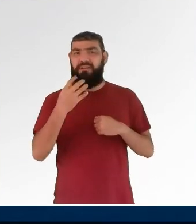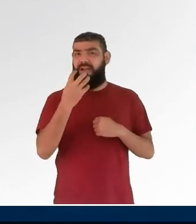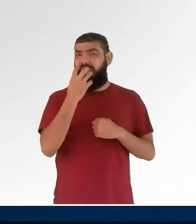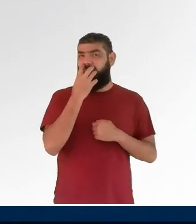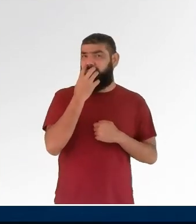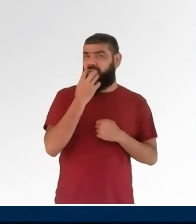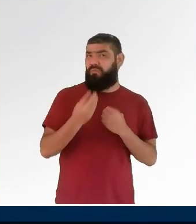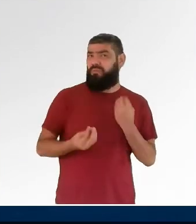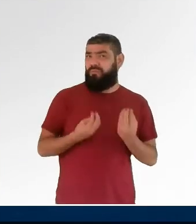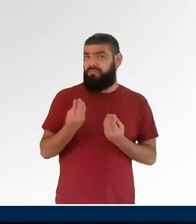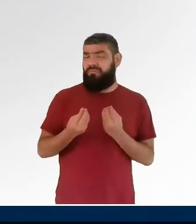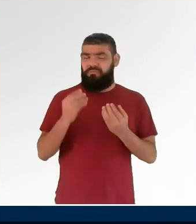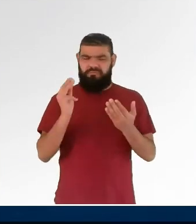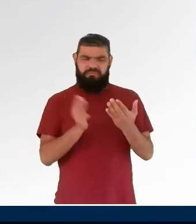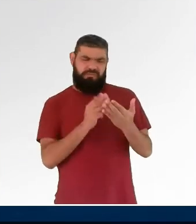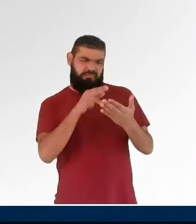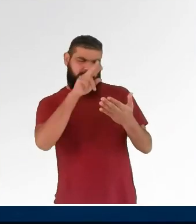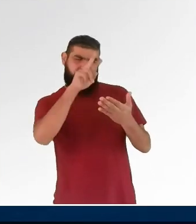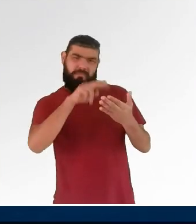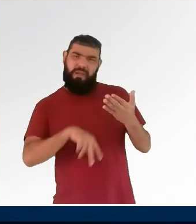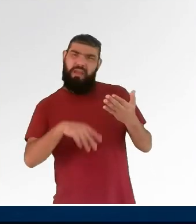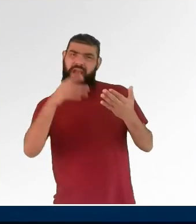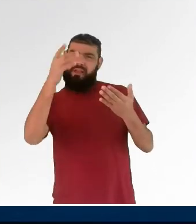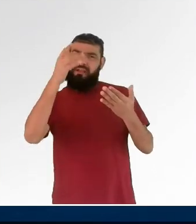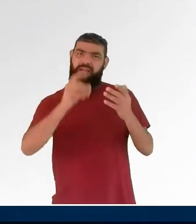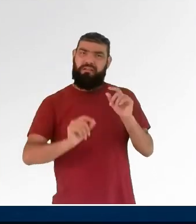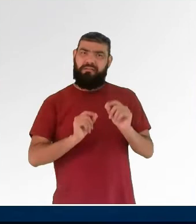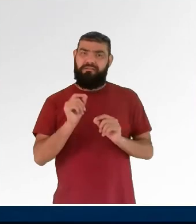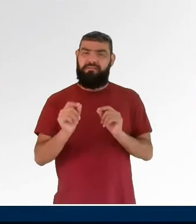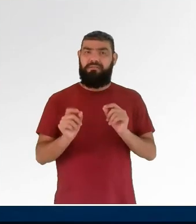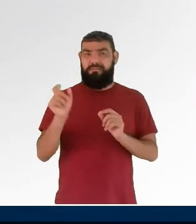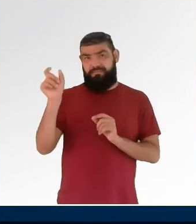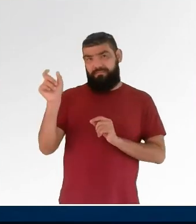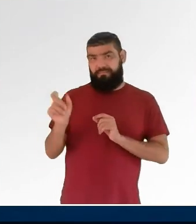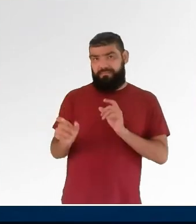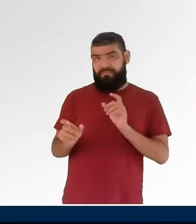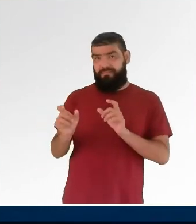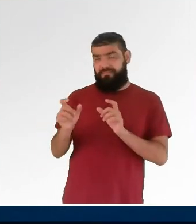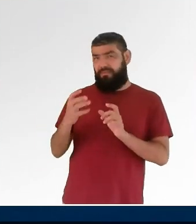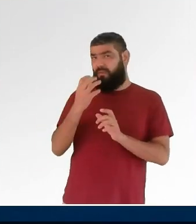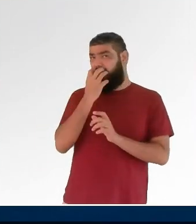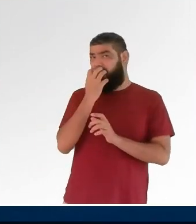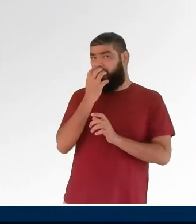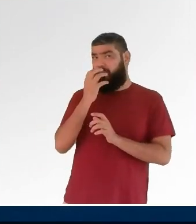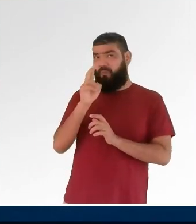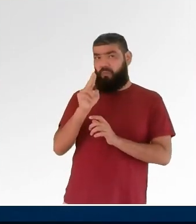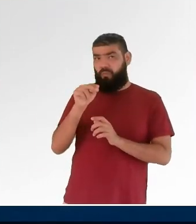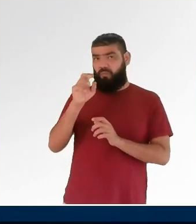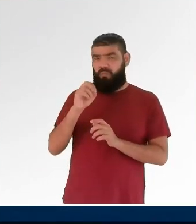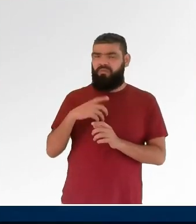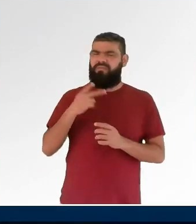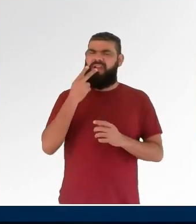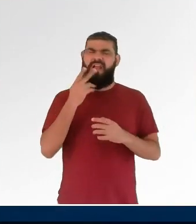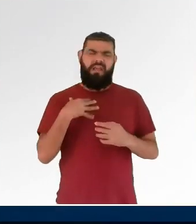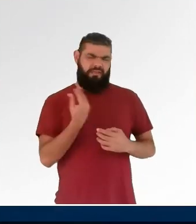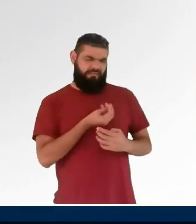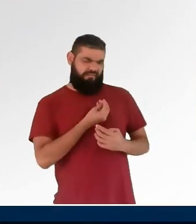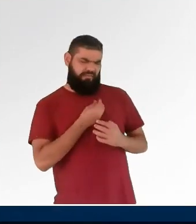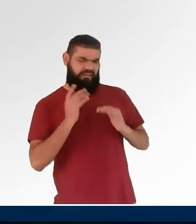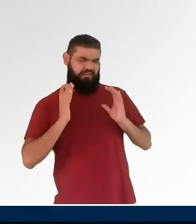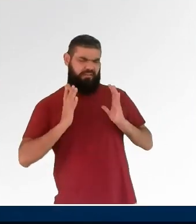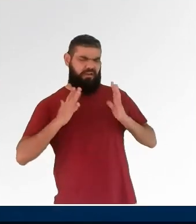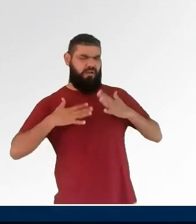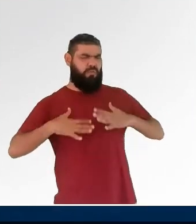Ele diz que, personagem, nos diz que a vida dele era tranquila, maravilhosa, e de repente